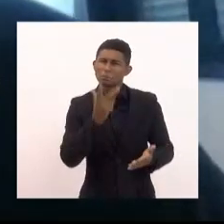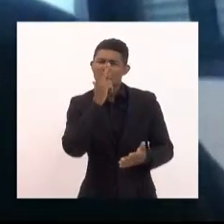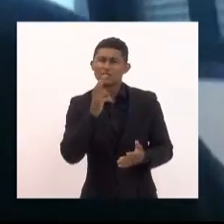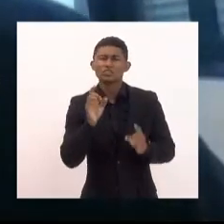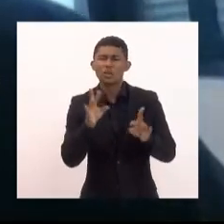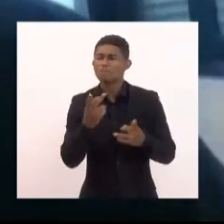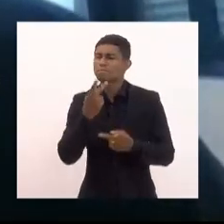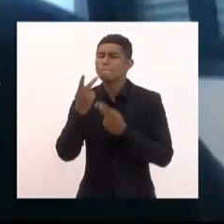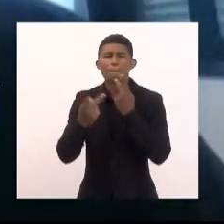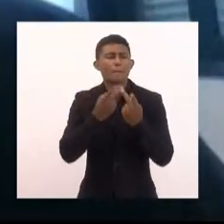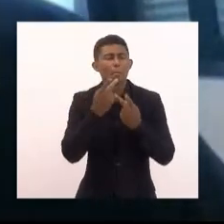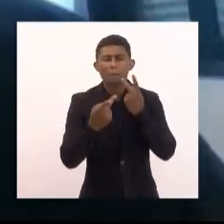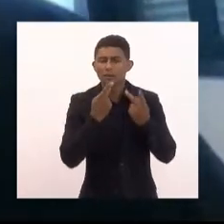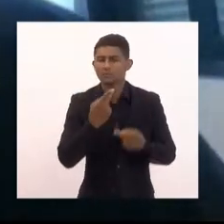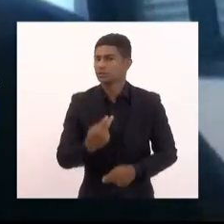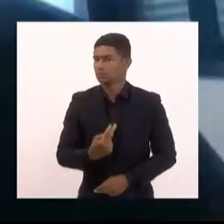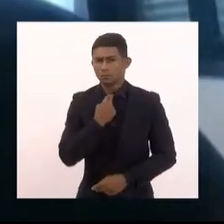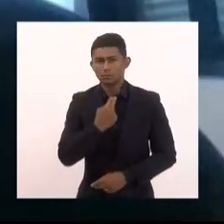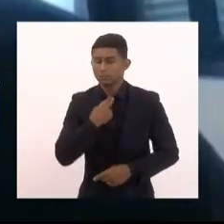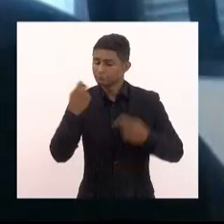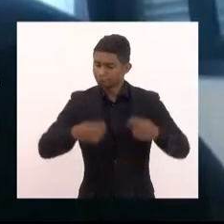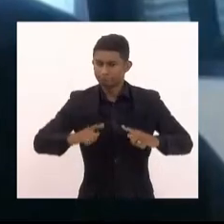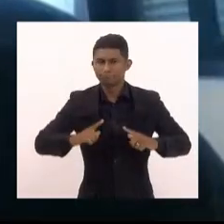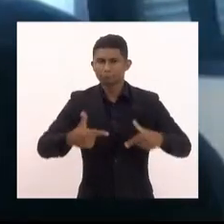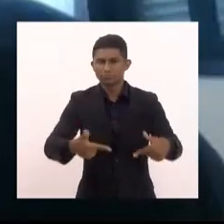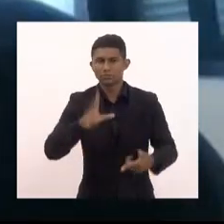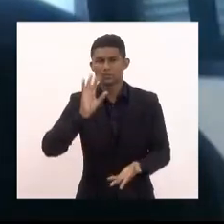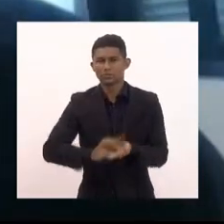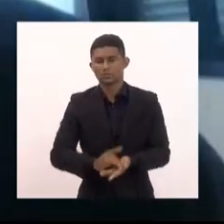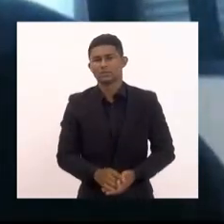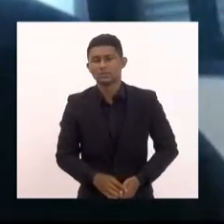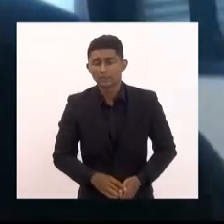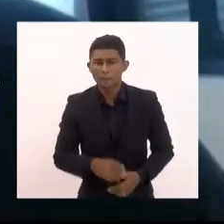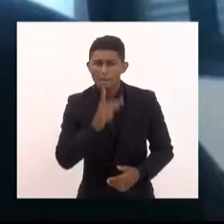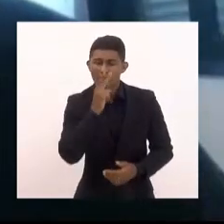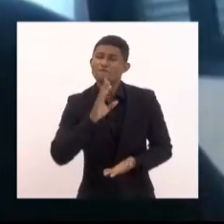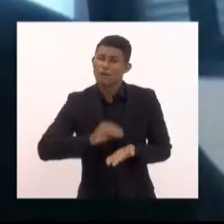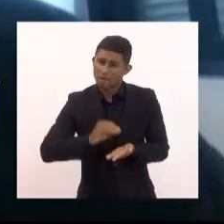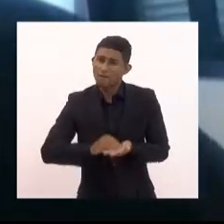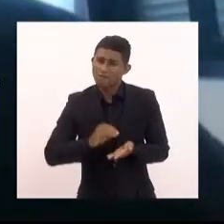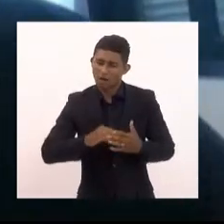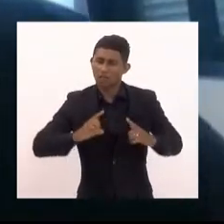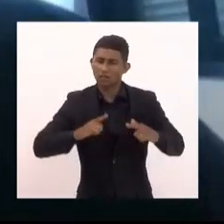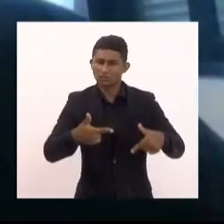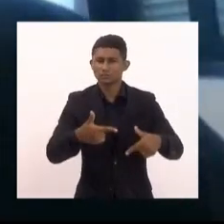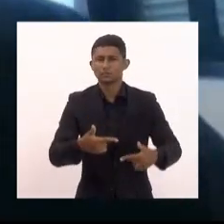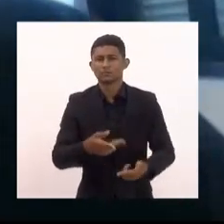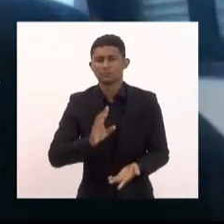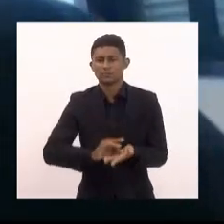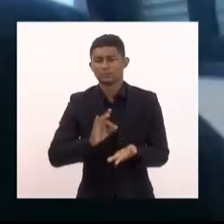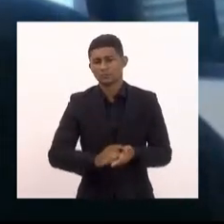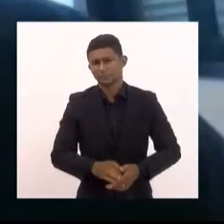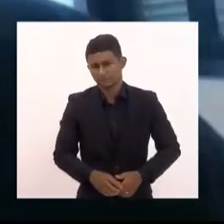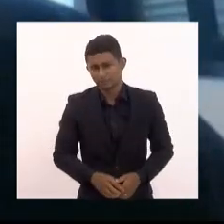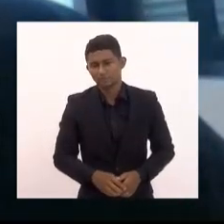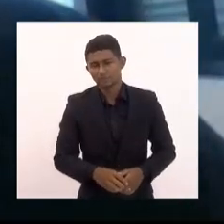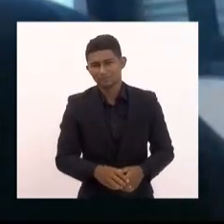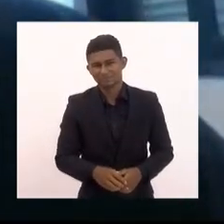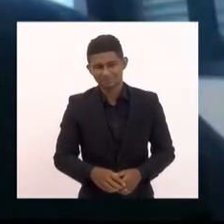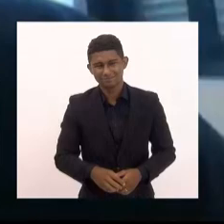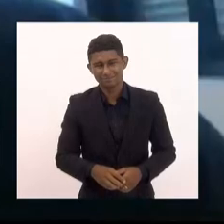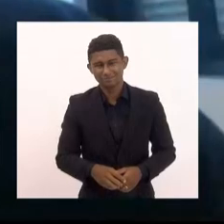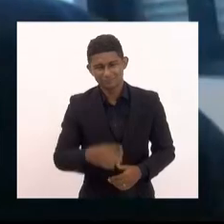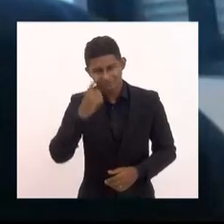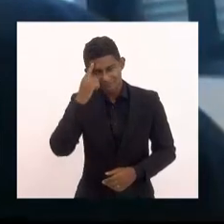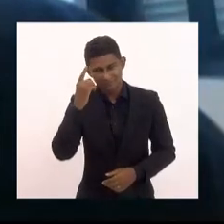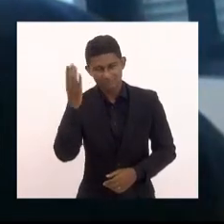ventos. Nós temos que ter coerência. Hoje é uma distância entre a intenção e o gesto, como diria o Rui Guerra e o Chico